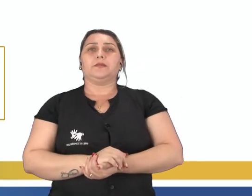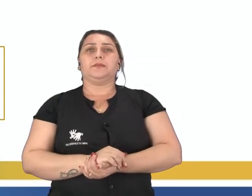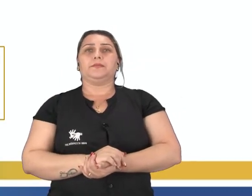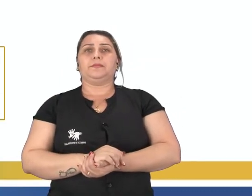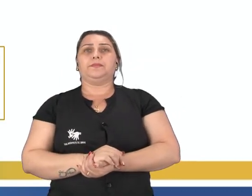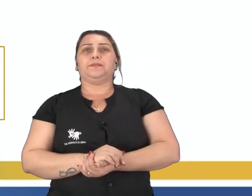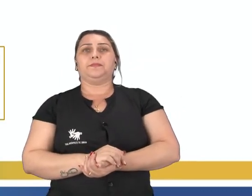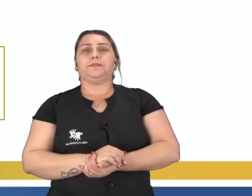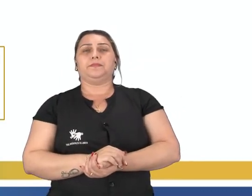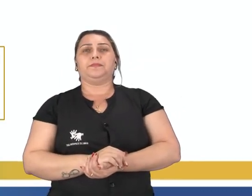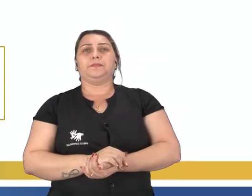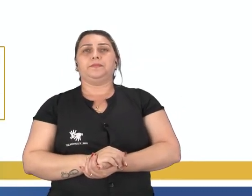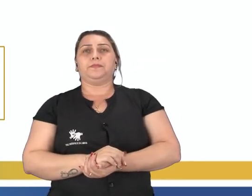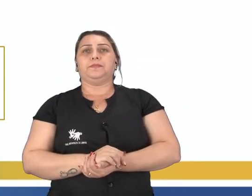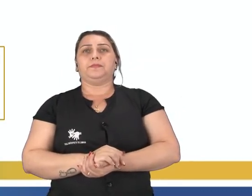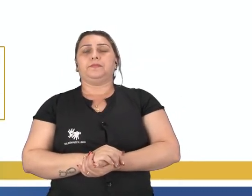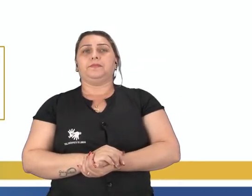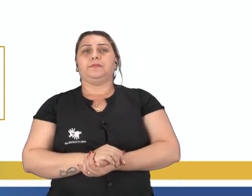ou